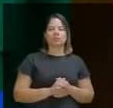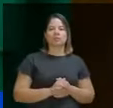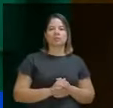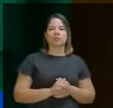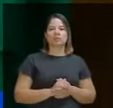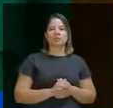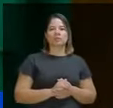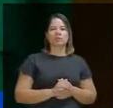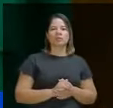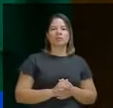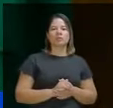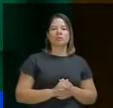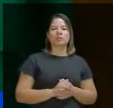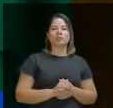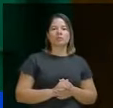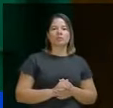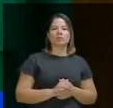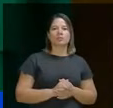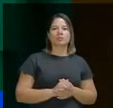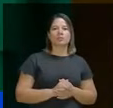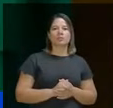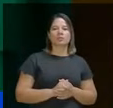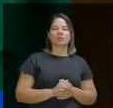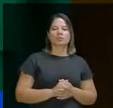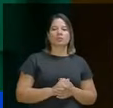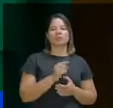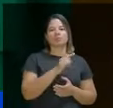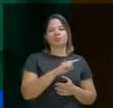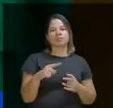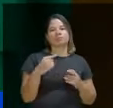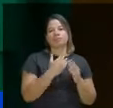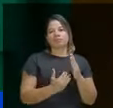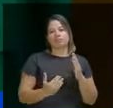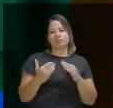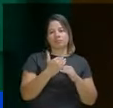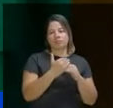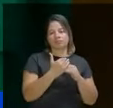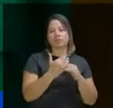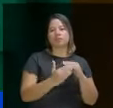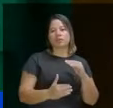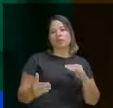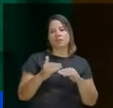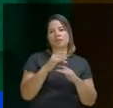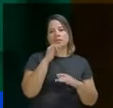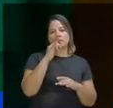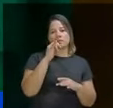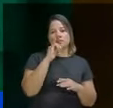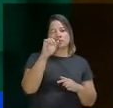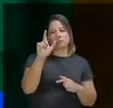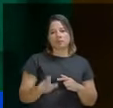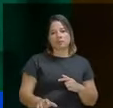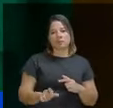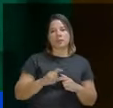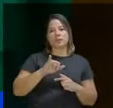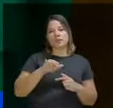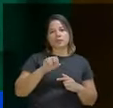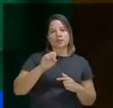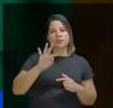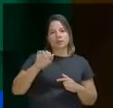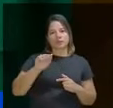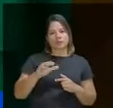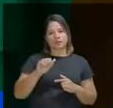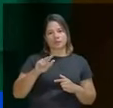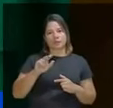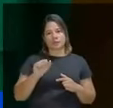submetidos ao crivo judicial e, portanto, supera essas questões de possibilidade de ausência de justa causa ou